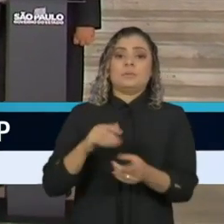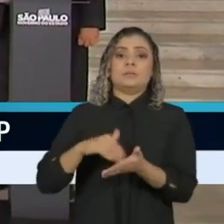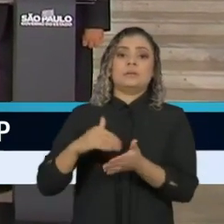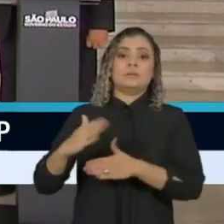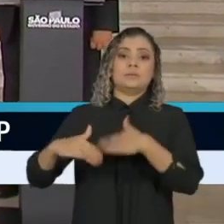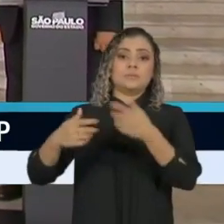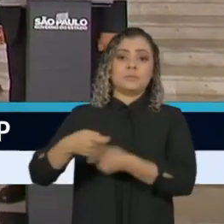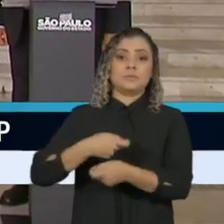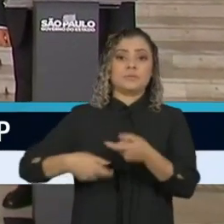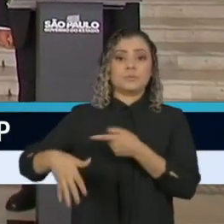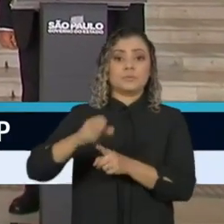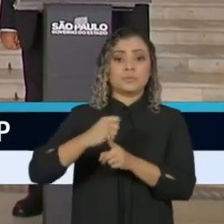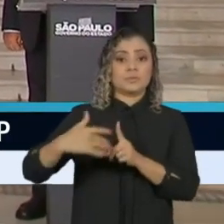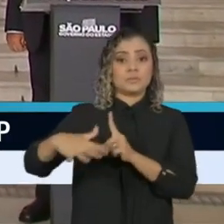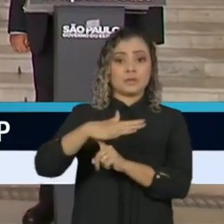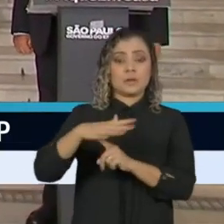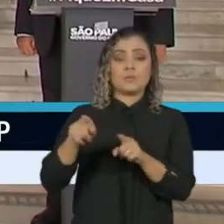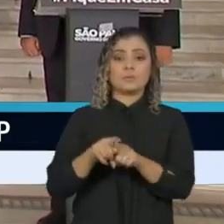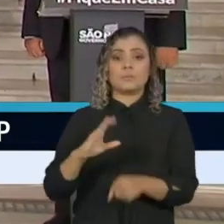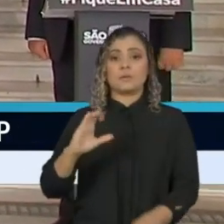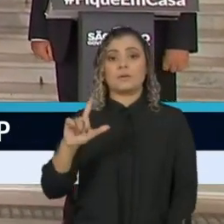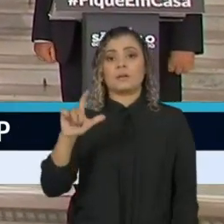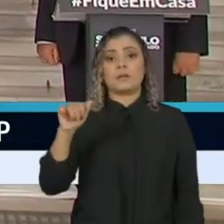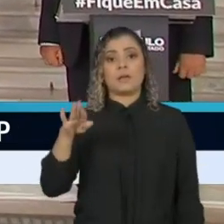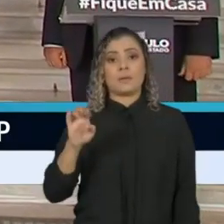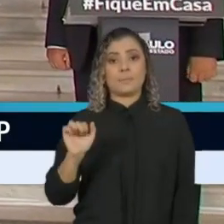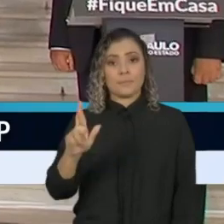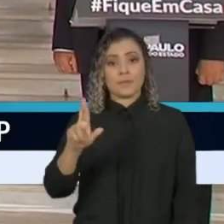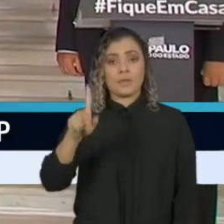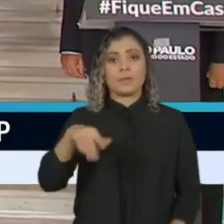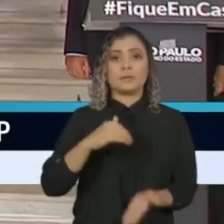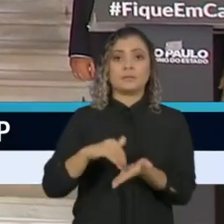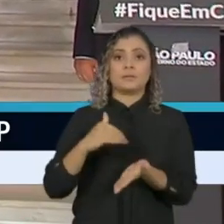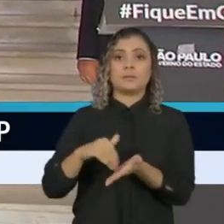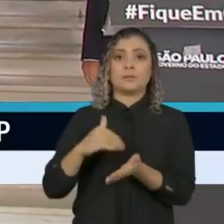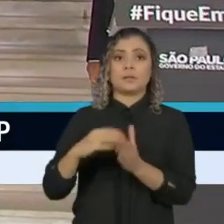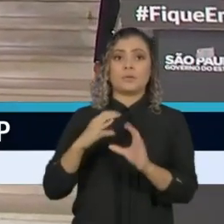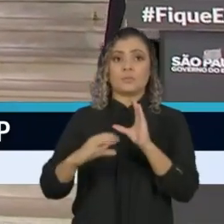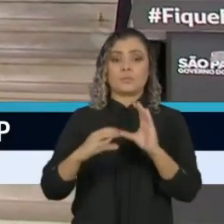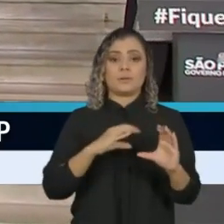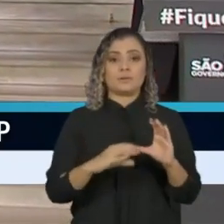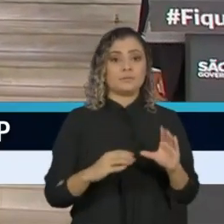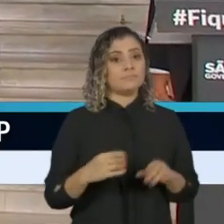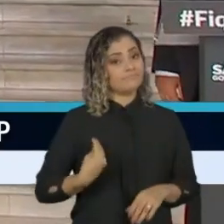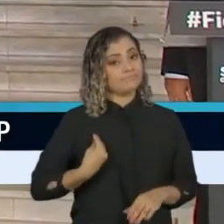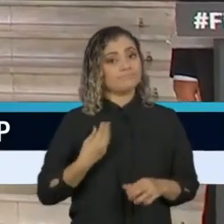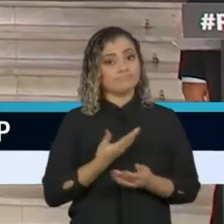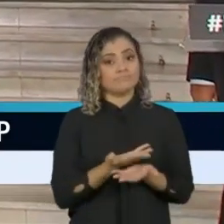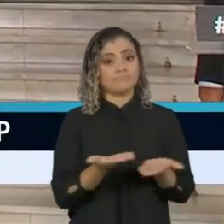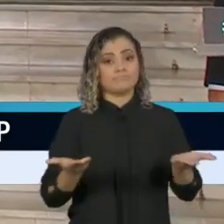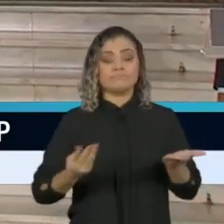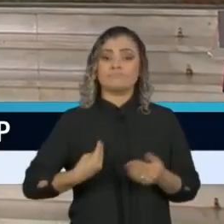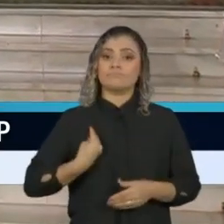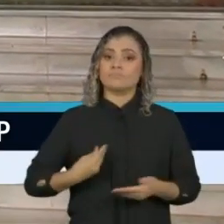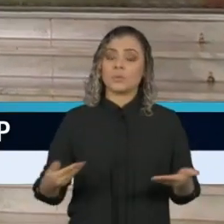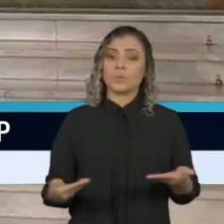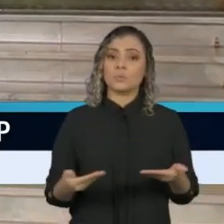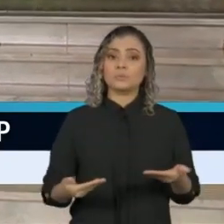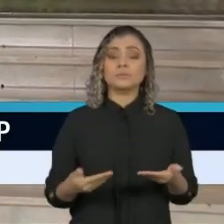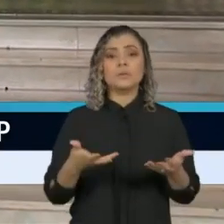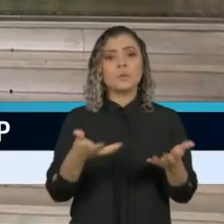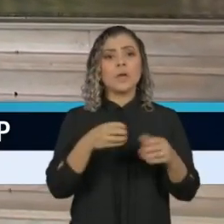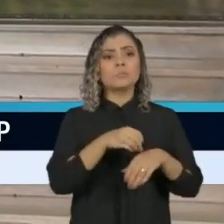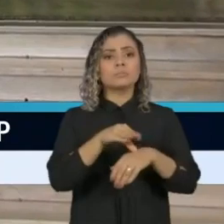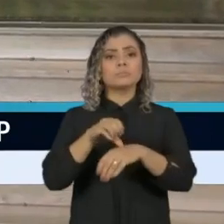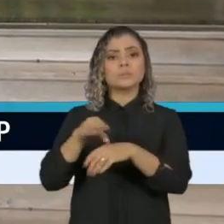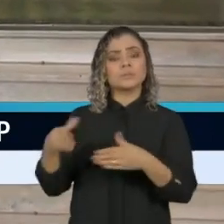Desenvolvimento Social, e Kleber Mata, secretário de Comunicação. Quero, nas nossas